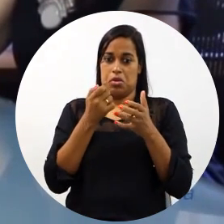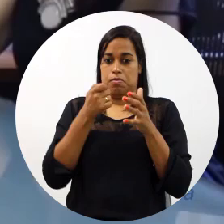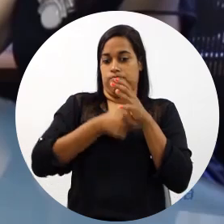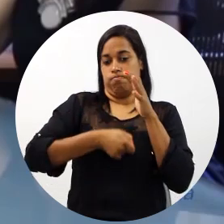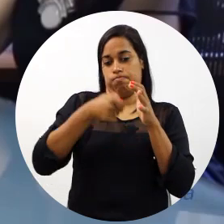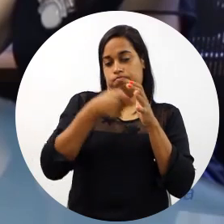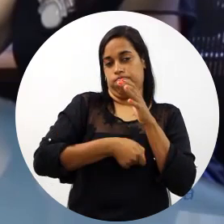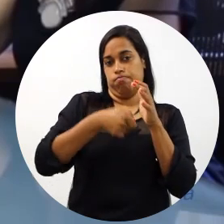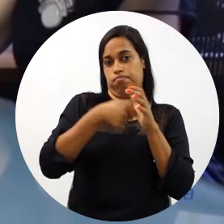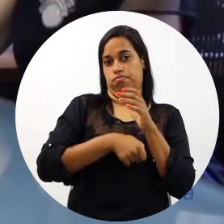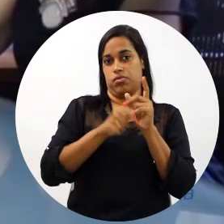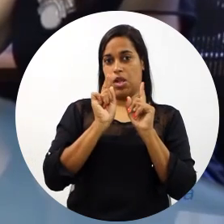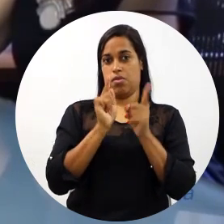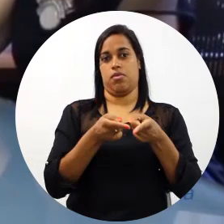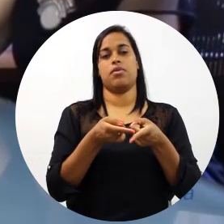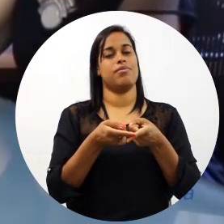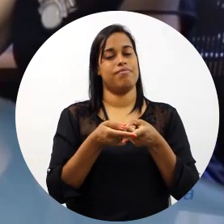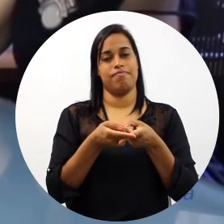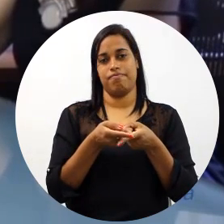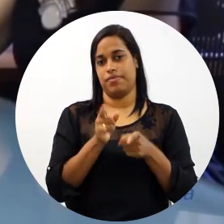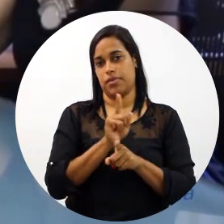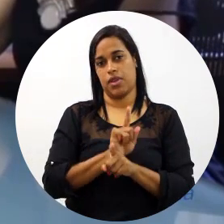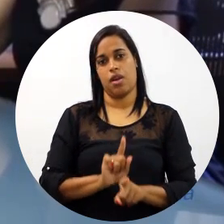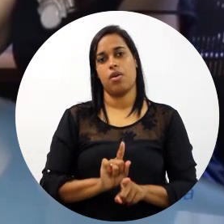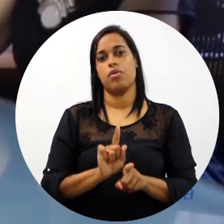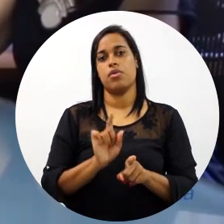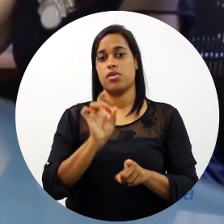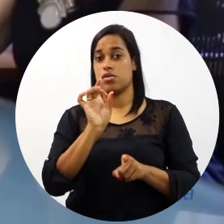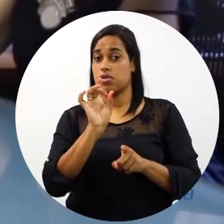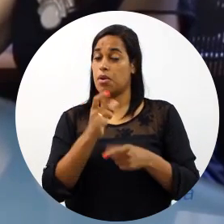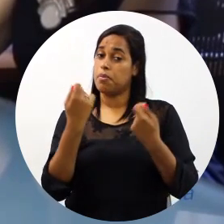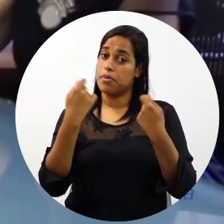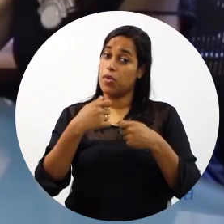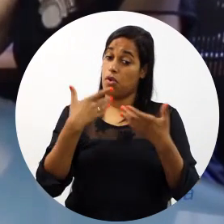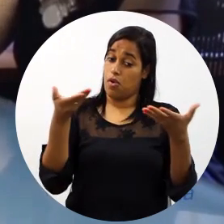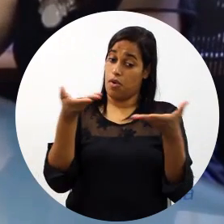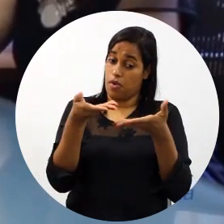ao condicionamento, né, por si só. Hoje a gente